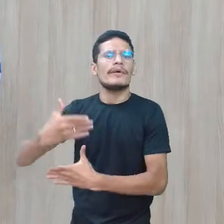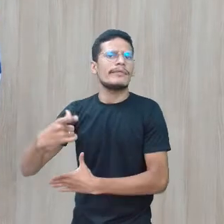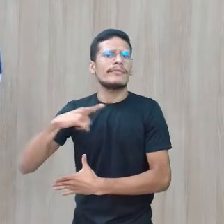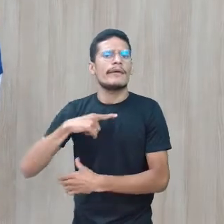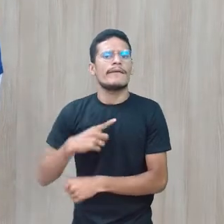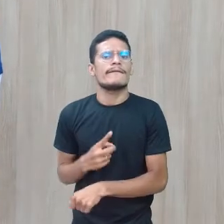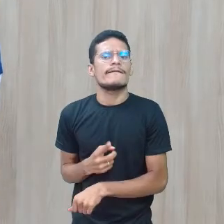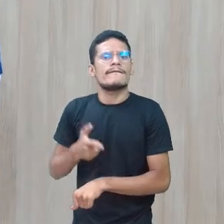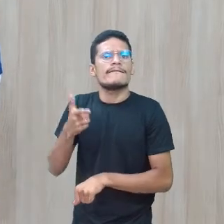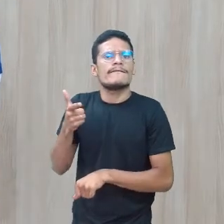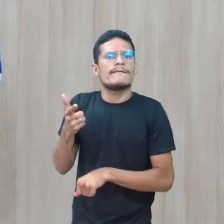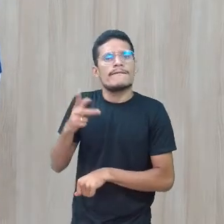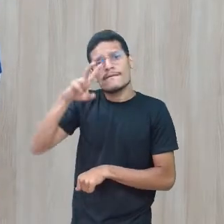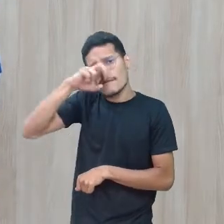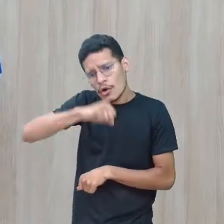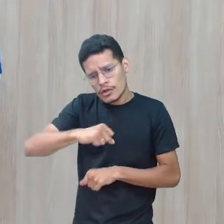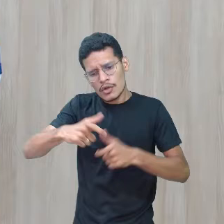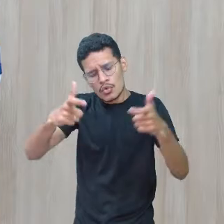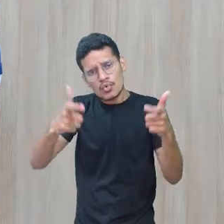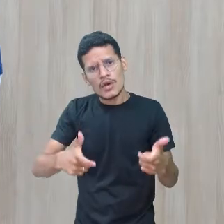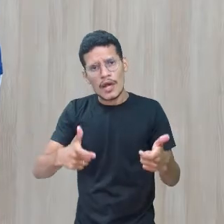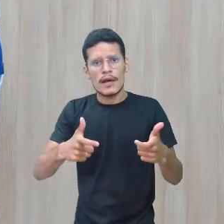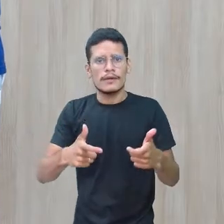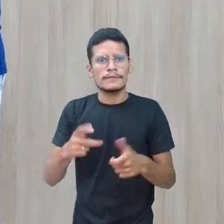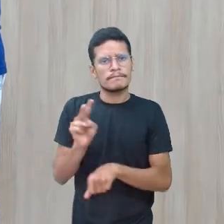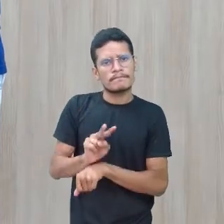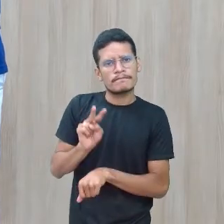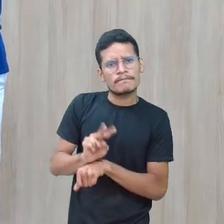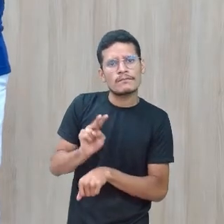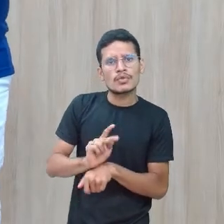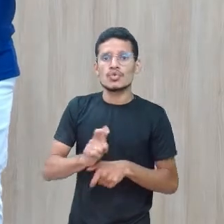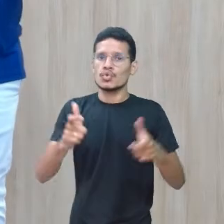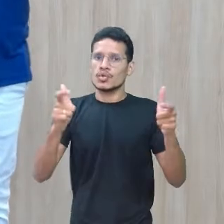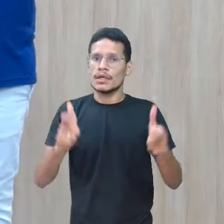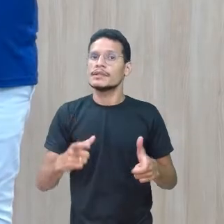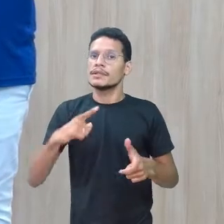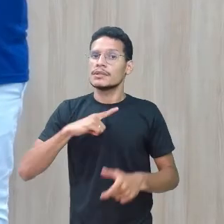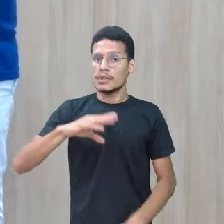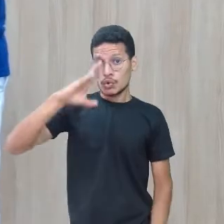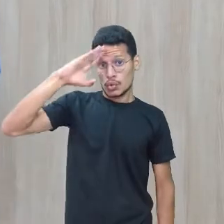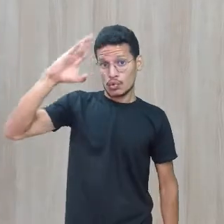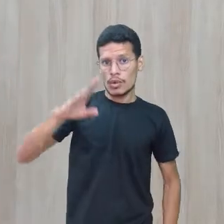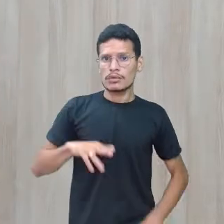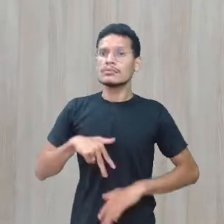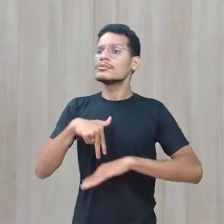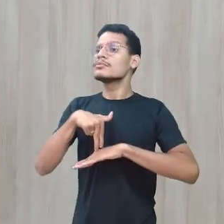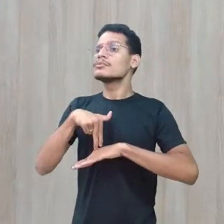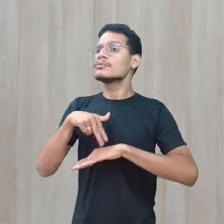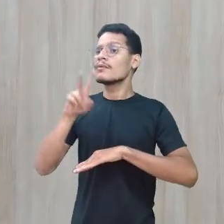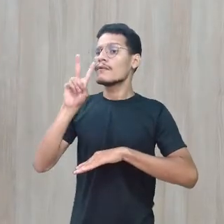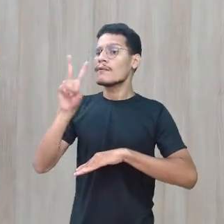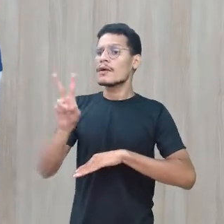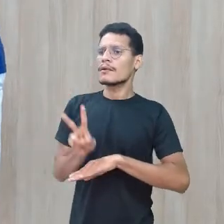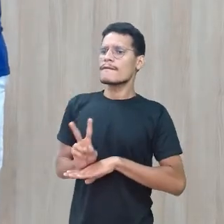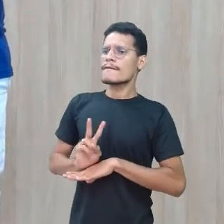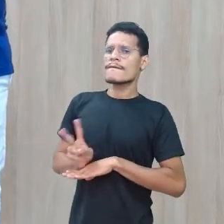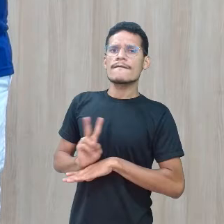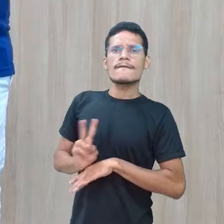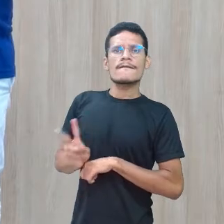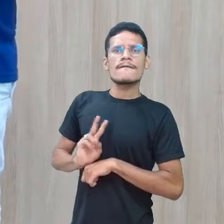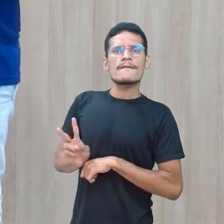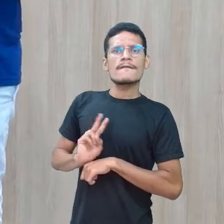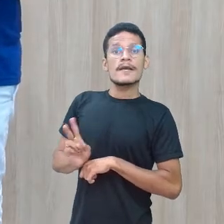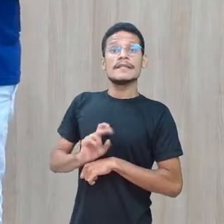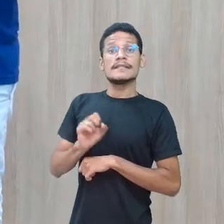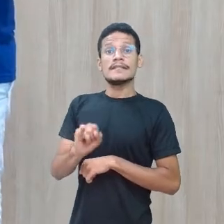um determinado território. E ali ficavam, né, soldados, né, ou guardas, né, que ficavam ali fiscalizando para ver a aproximação